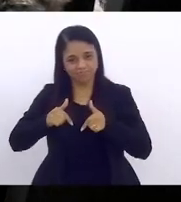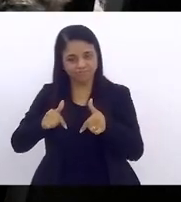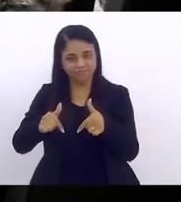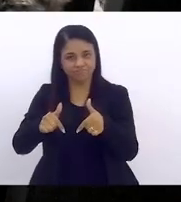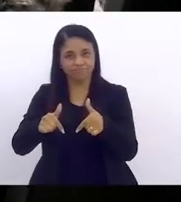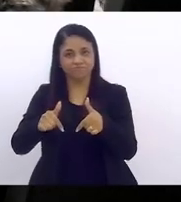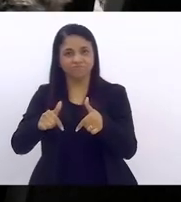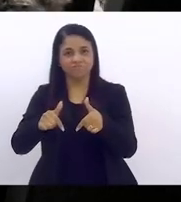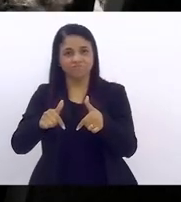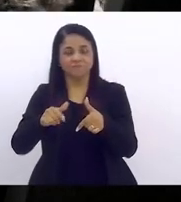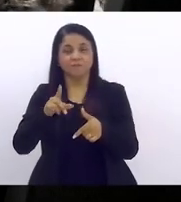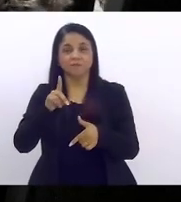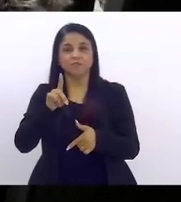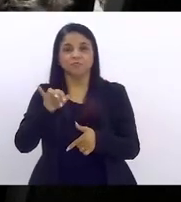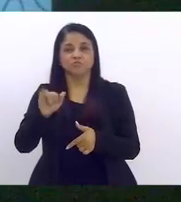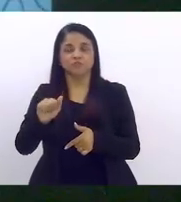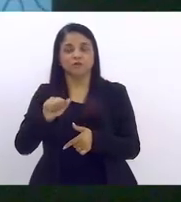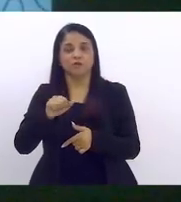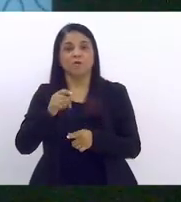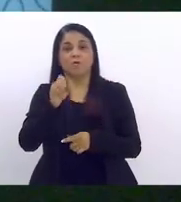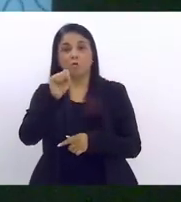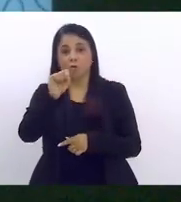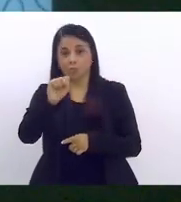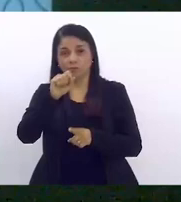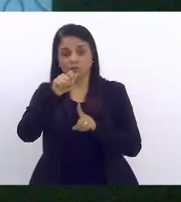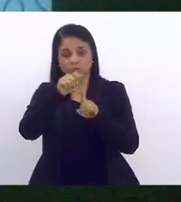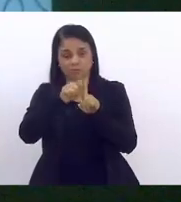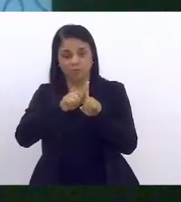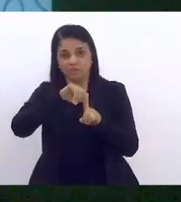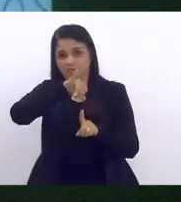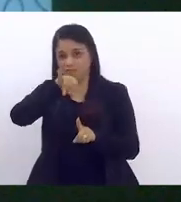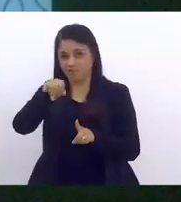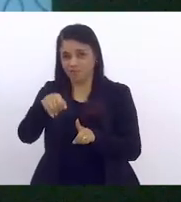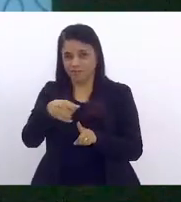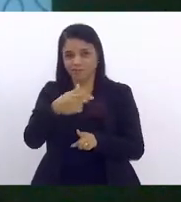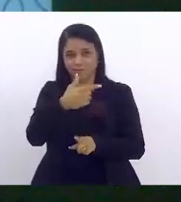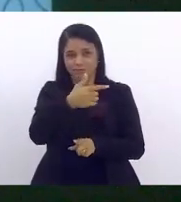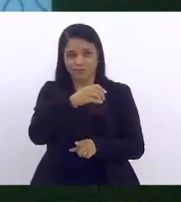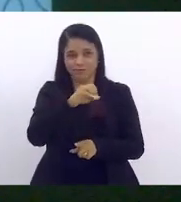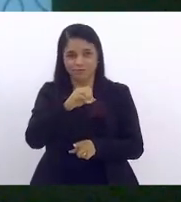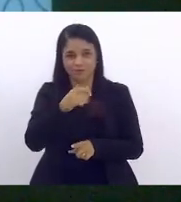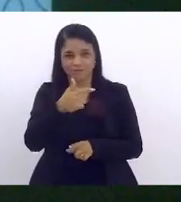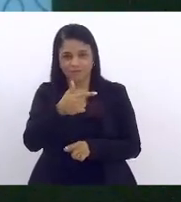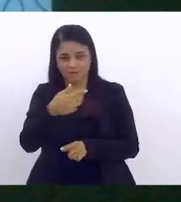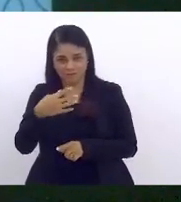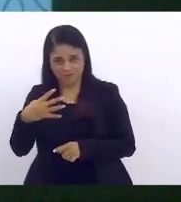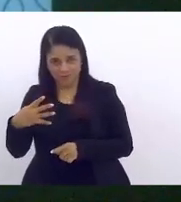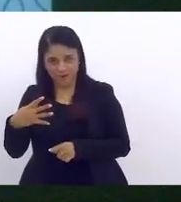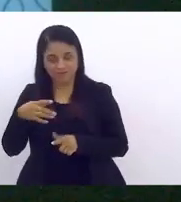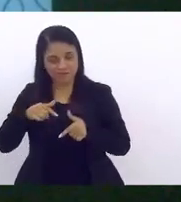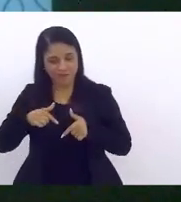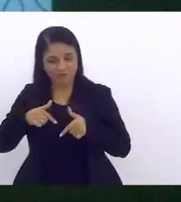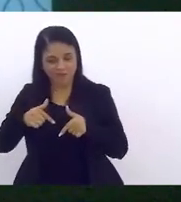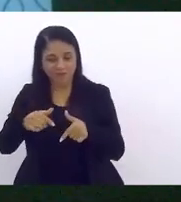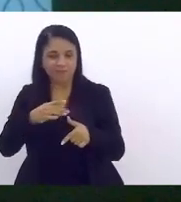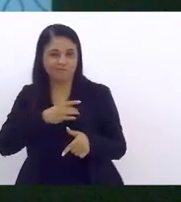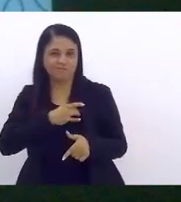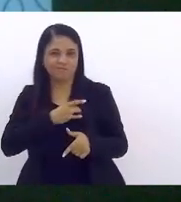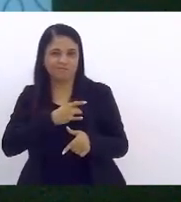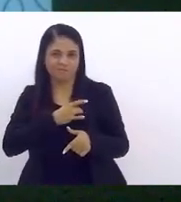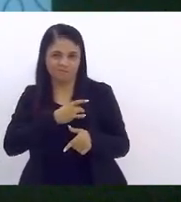A partir do dia 8 de janeiro, a gente está lá atuando no projeto de